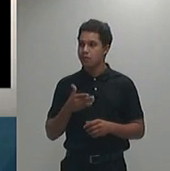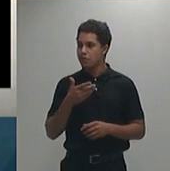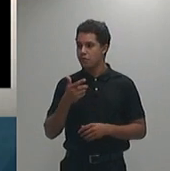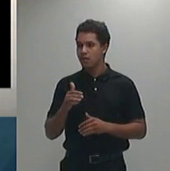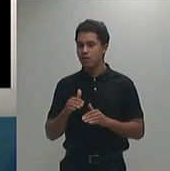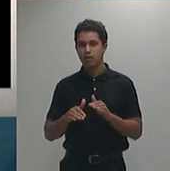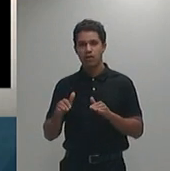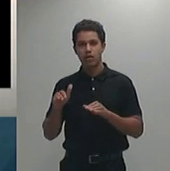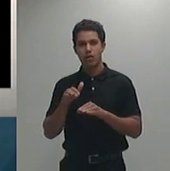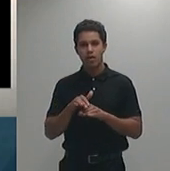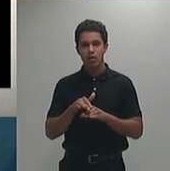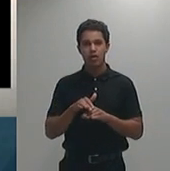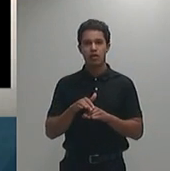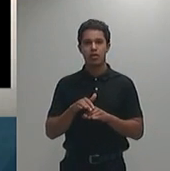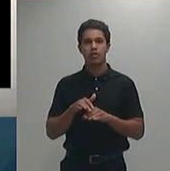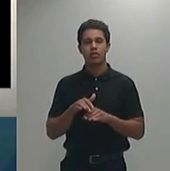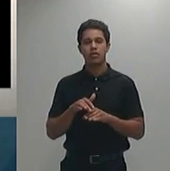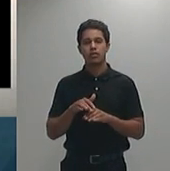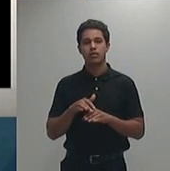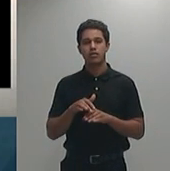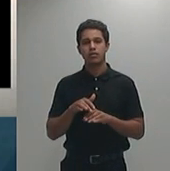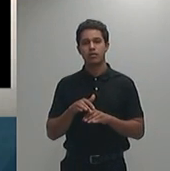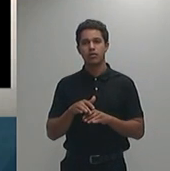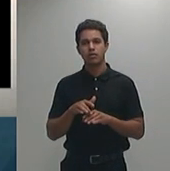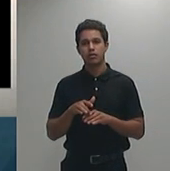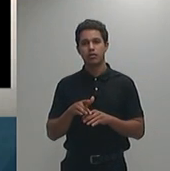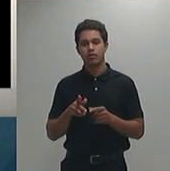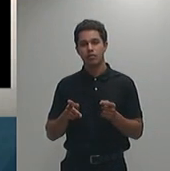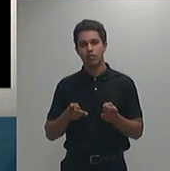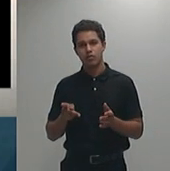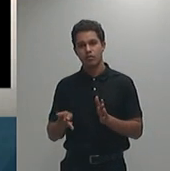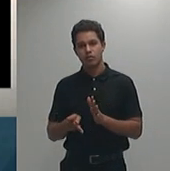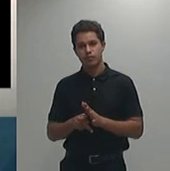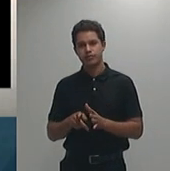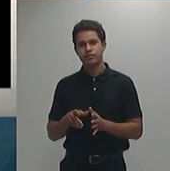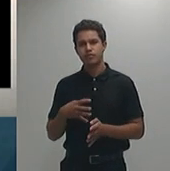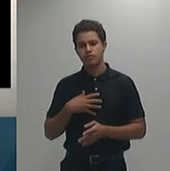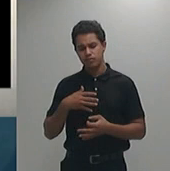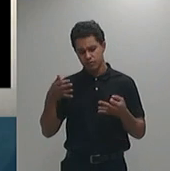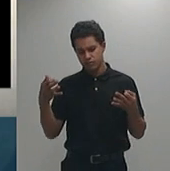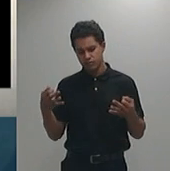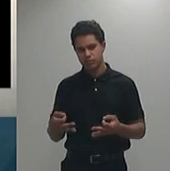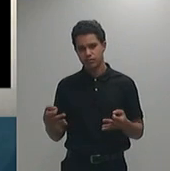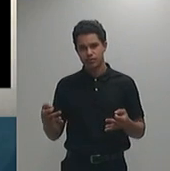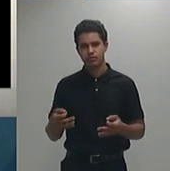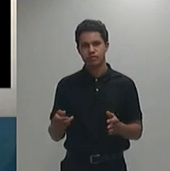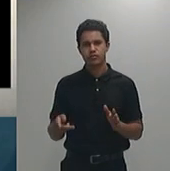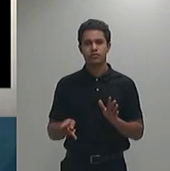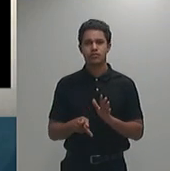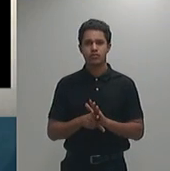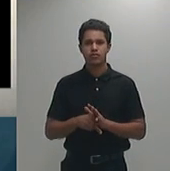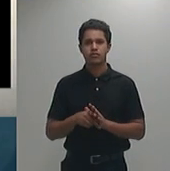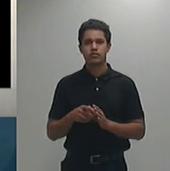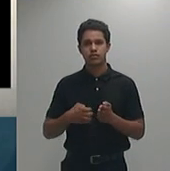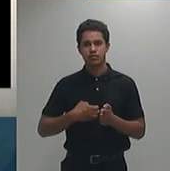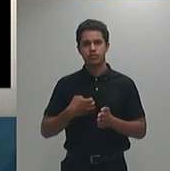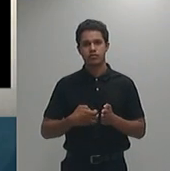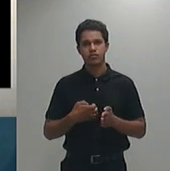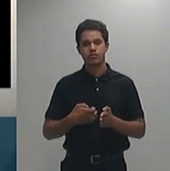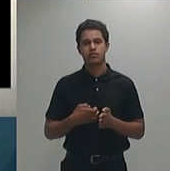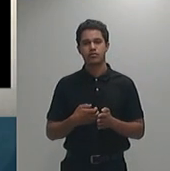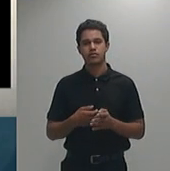sobre aquela é exercida de modo adequado pela própria companhia